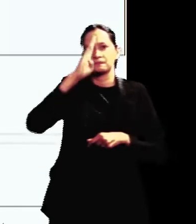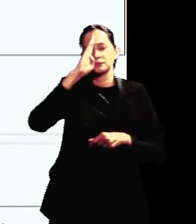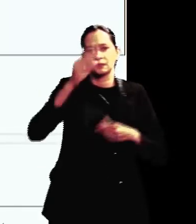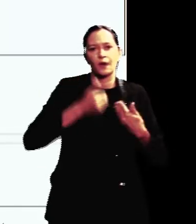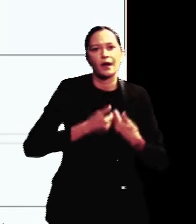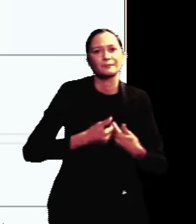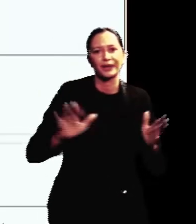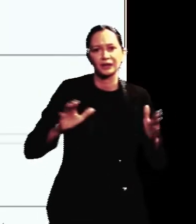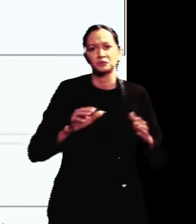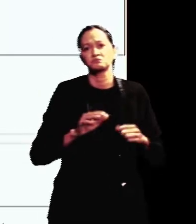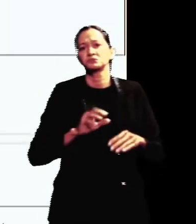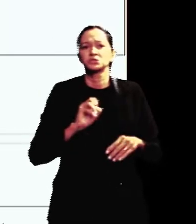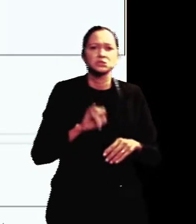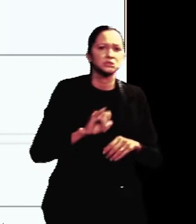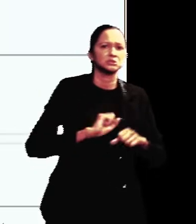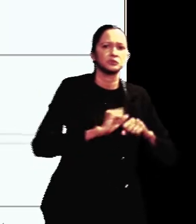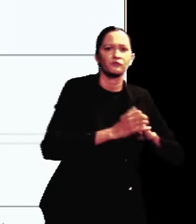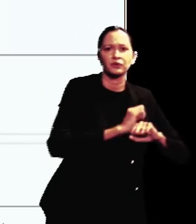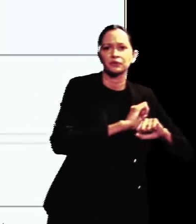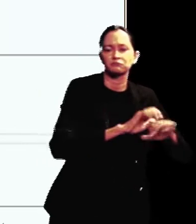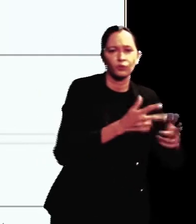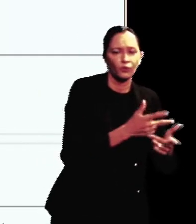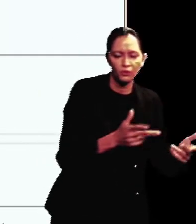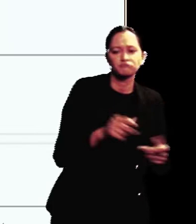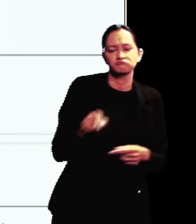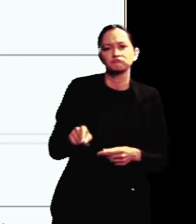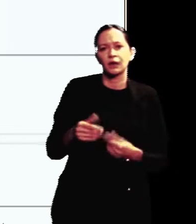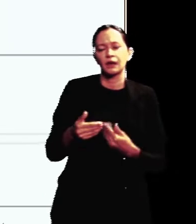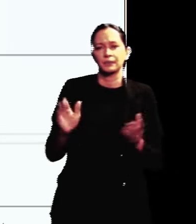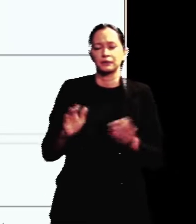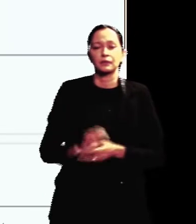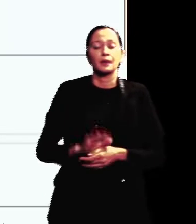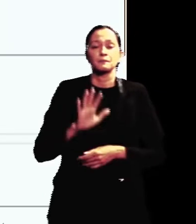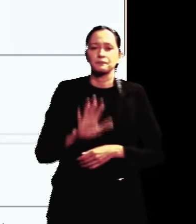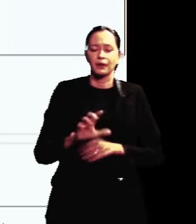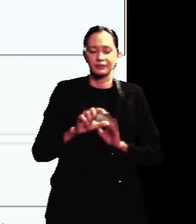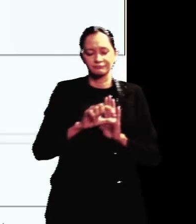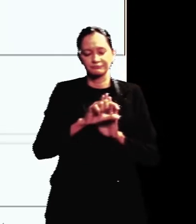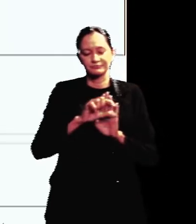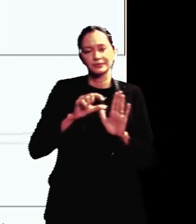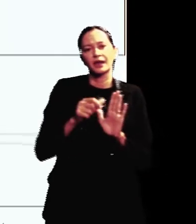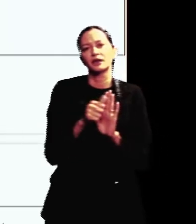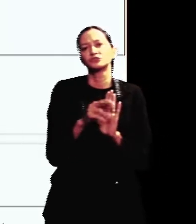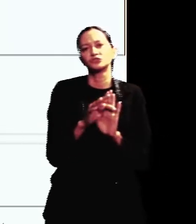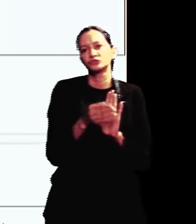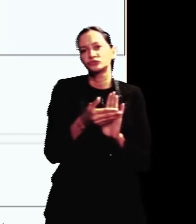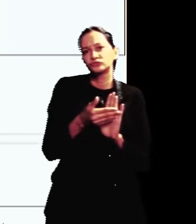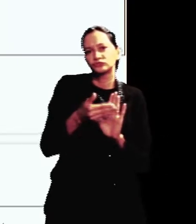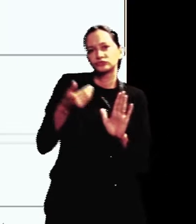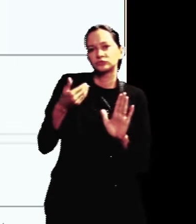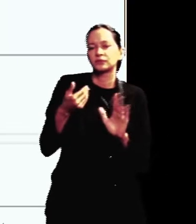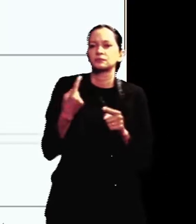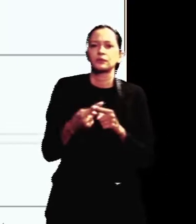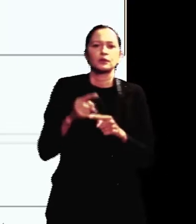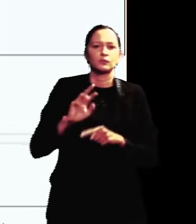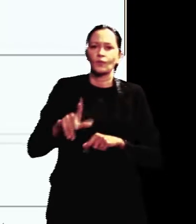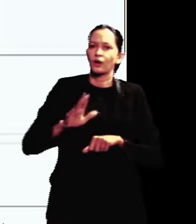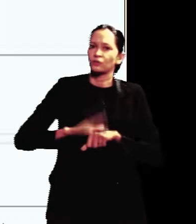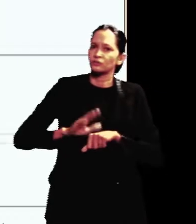e funcionamento. Razões do veto: está vetado o artigo 2º do autógrafo de lei por vista de